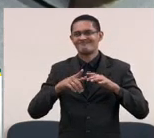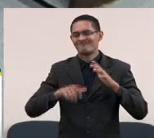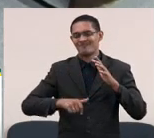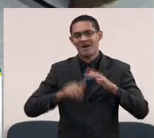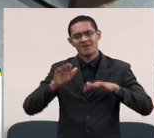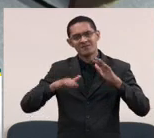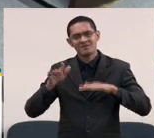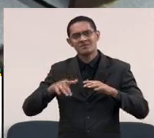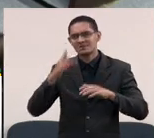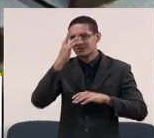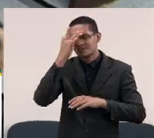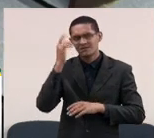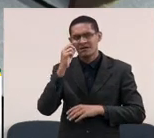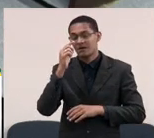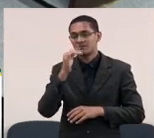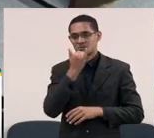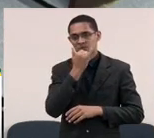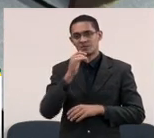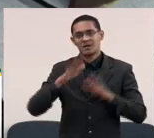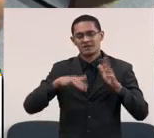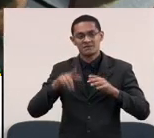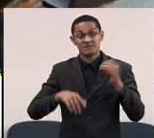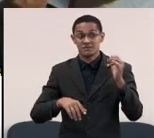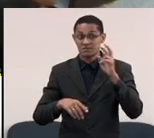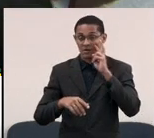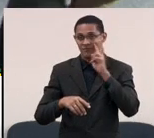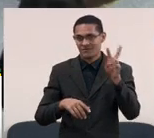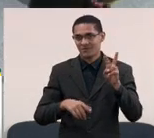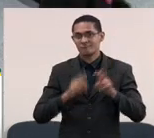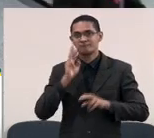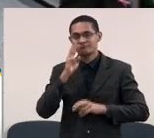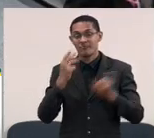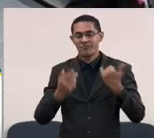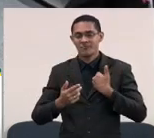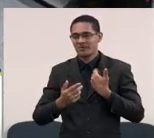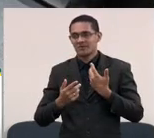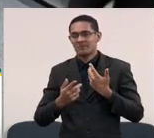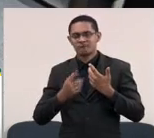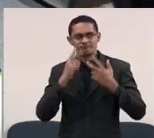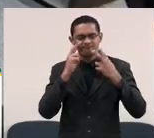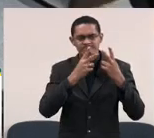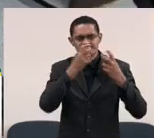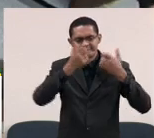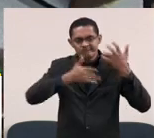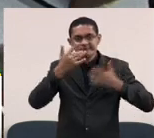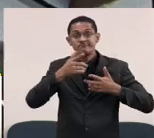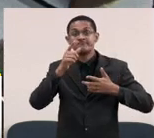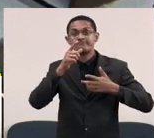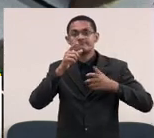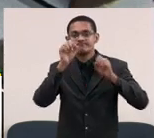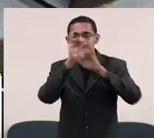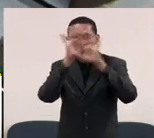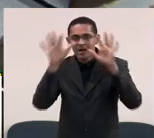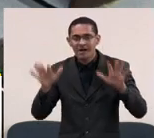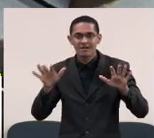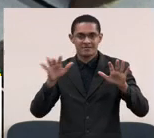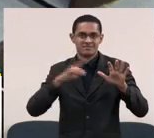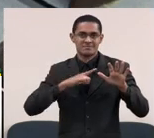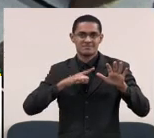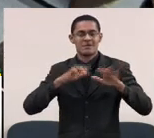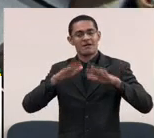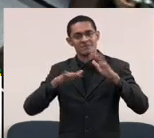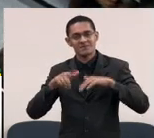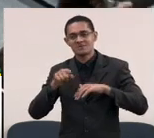vezes eu ouvi o governador Baldez falando a prioridade, a regulamentação, a transparência, né? Tanto seja